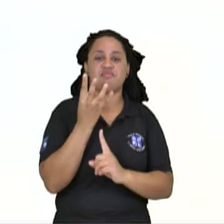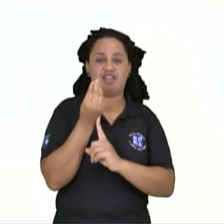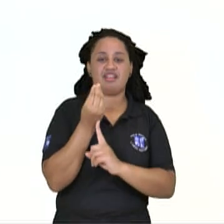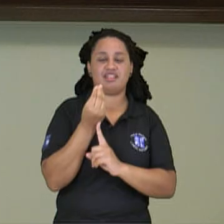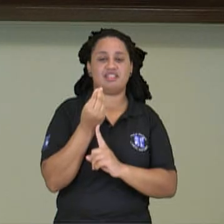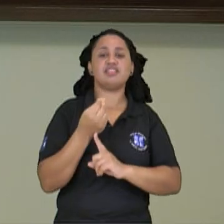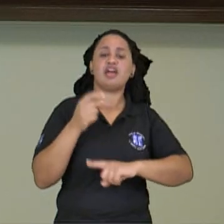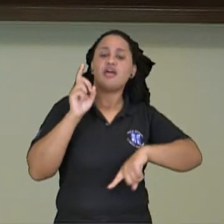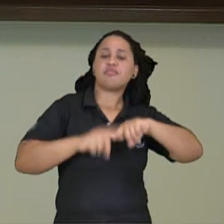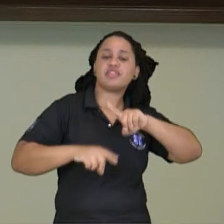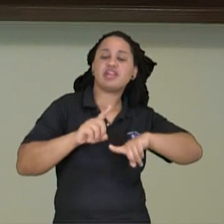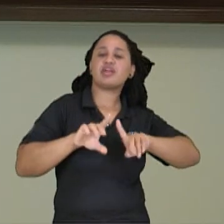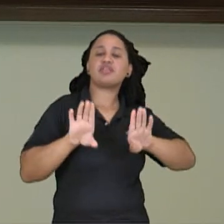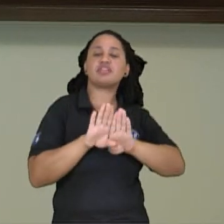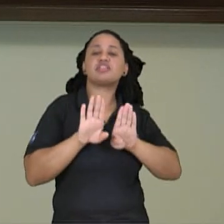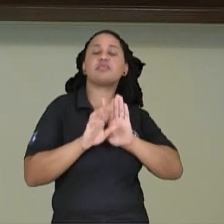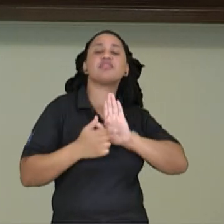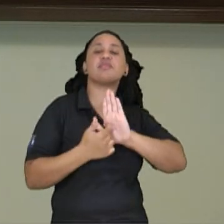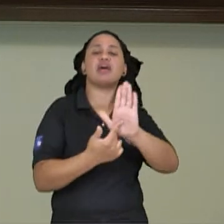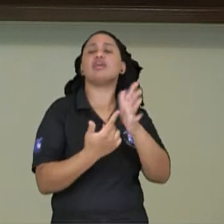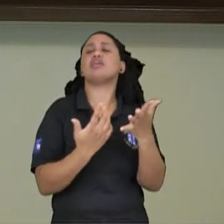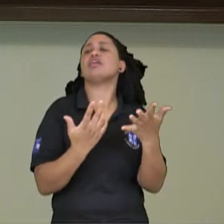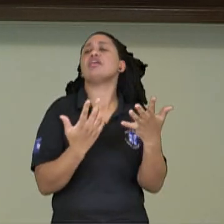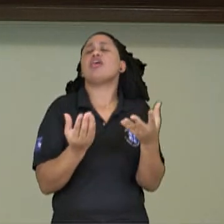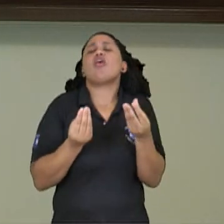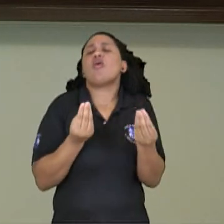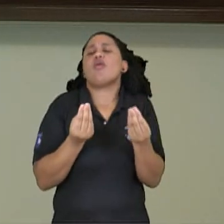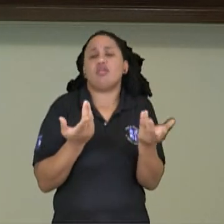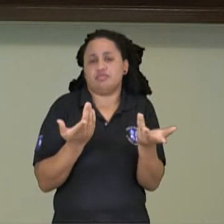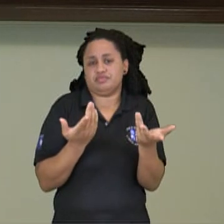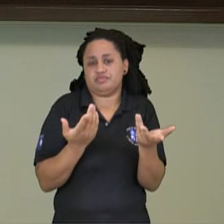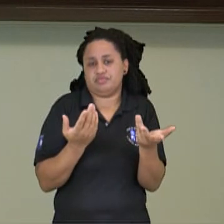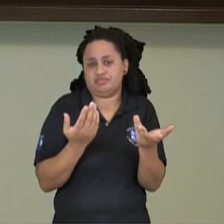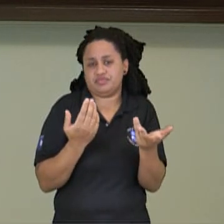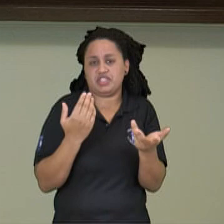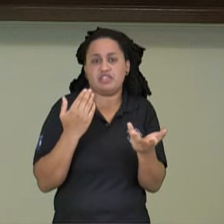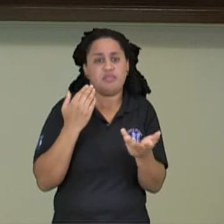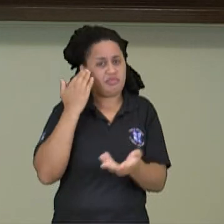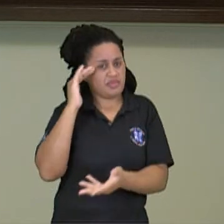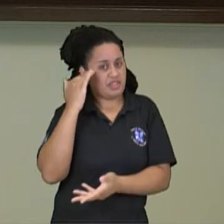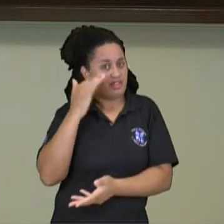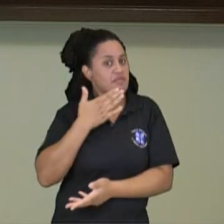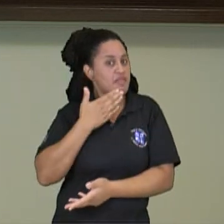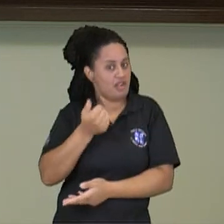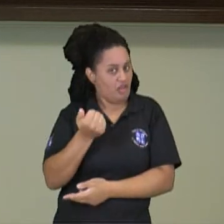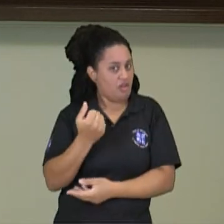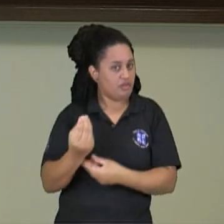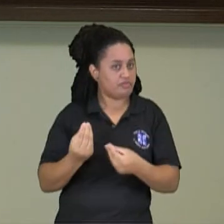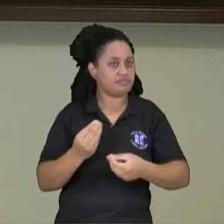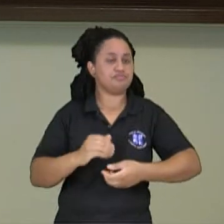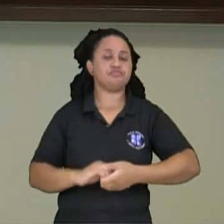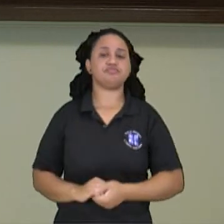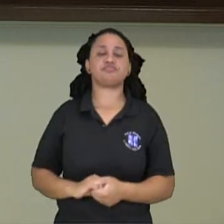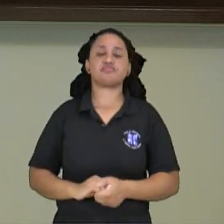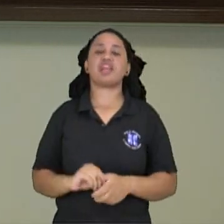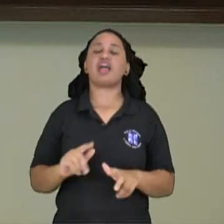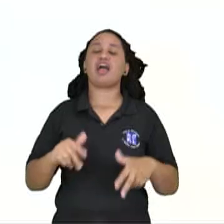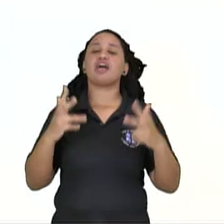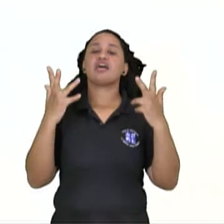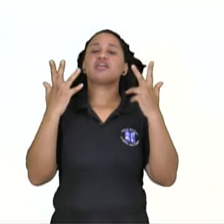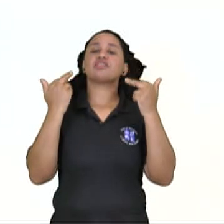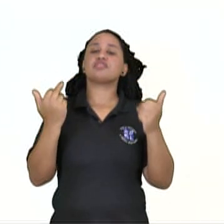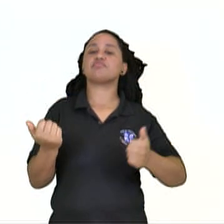materialidade expressiva. Mas como assim? Vamos tentar entender melhor essa questão? É comum, quando a